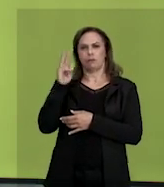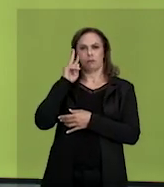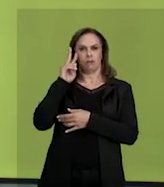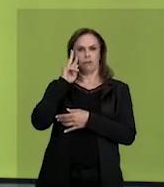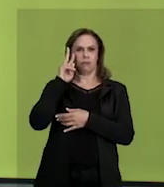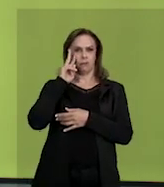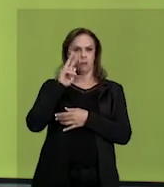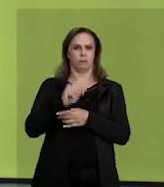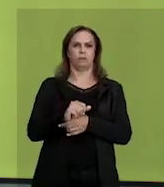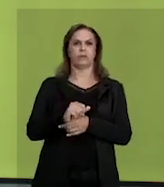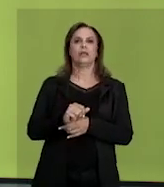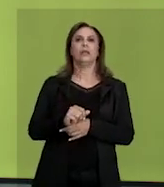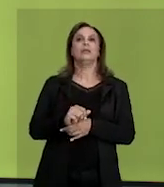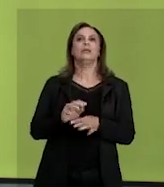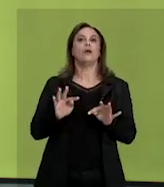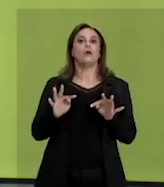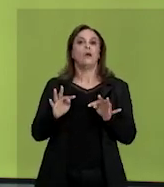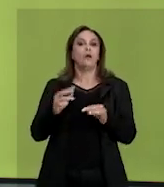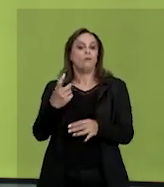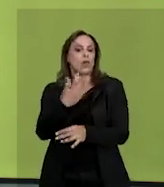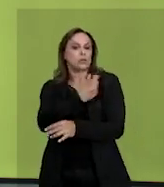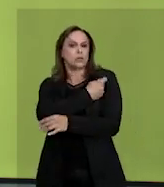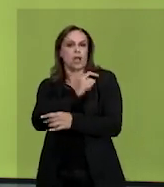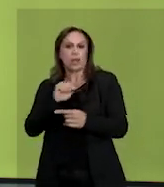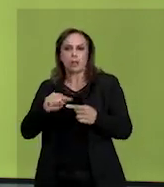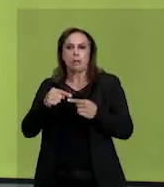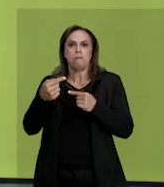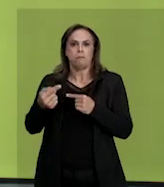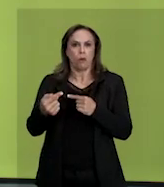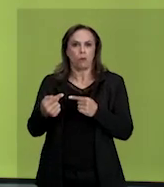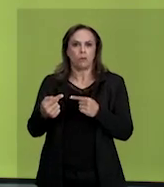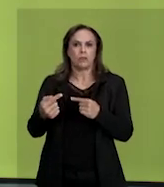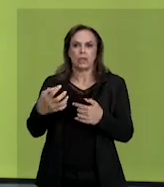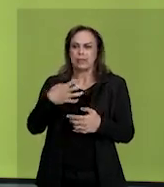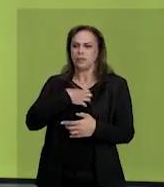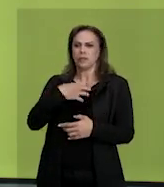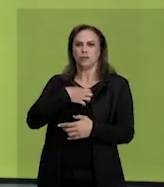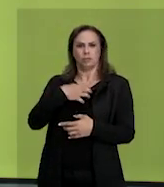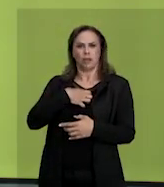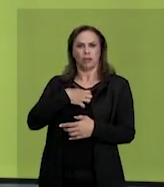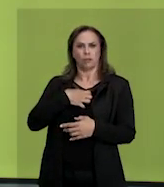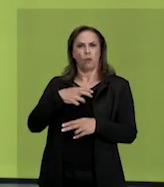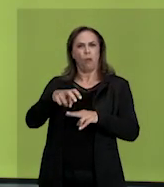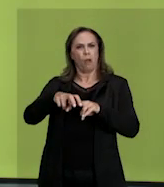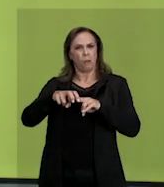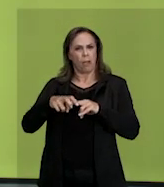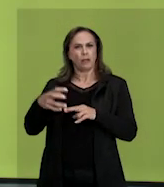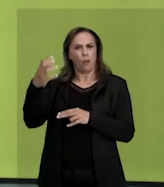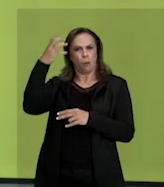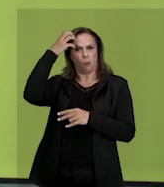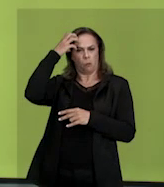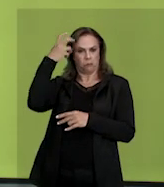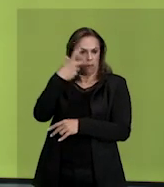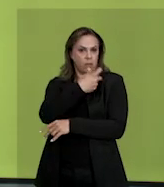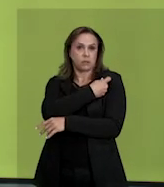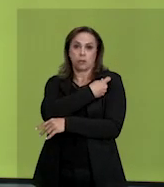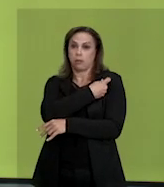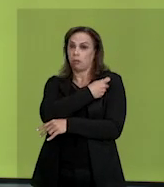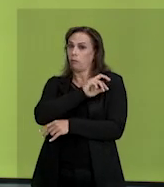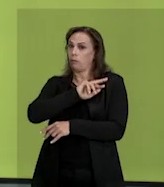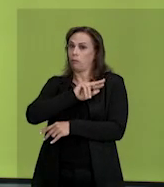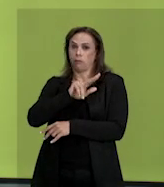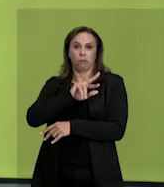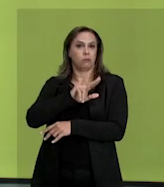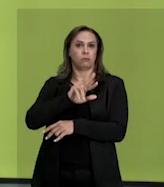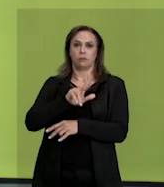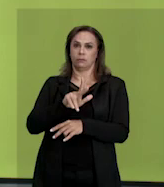uma vacina tem como causa a própria vacina, né? E nós sabemos que essas notícias